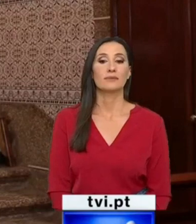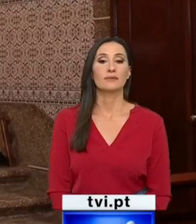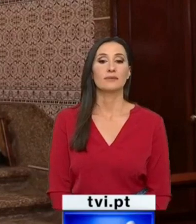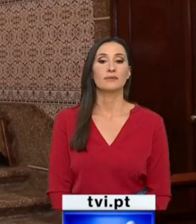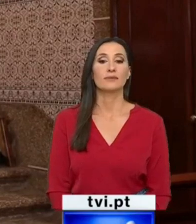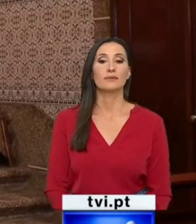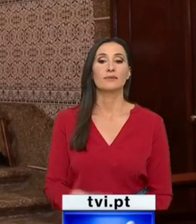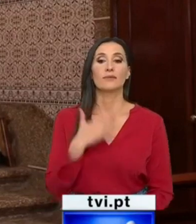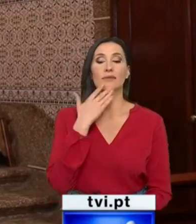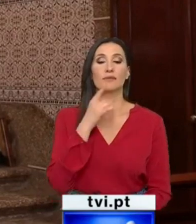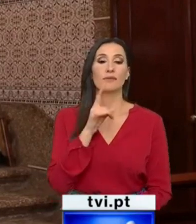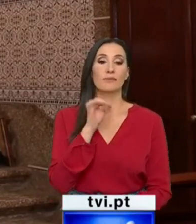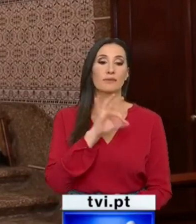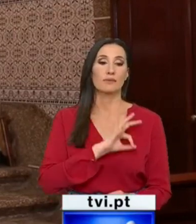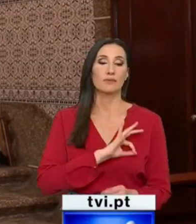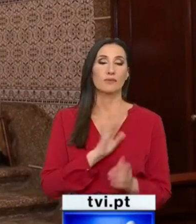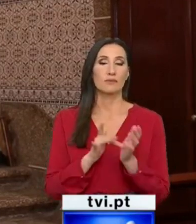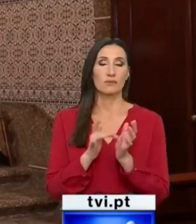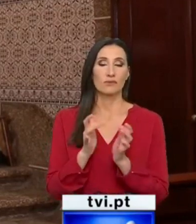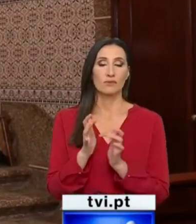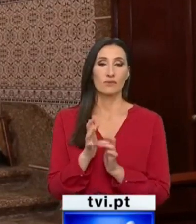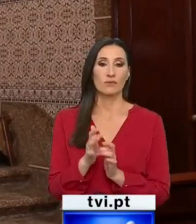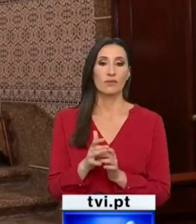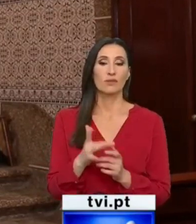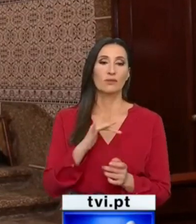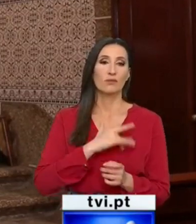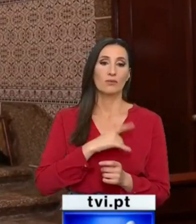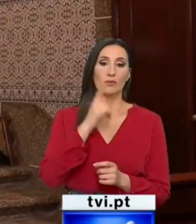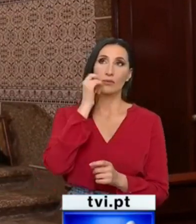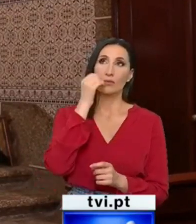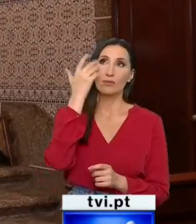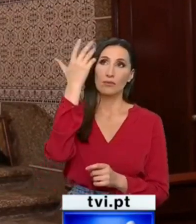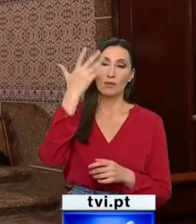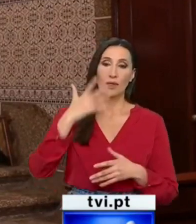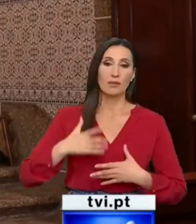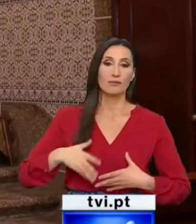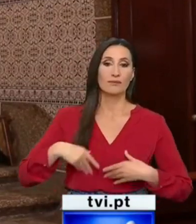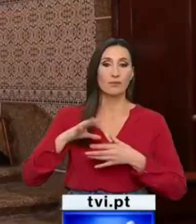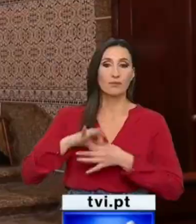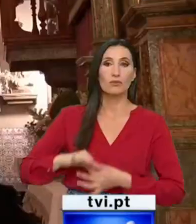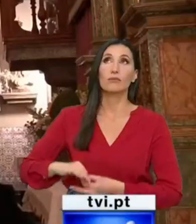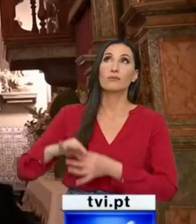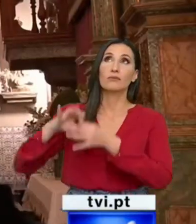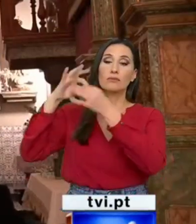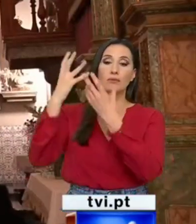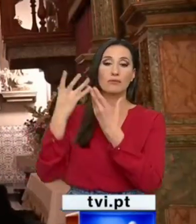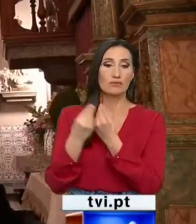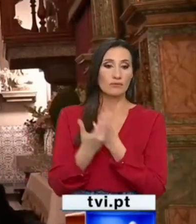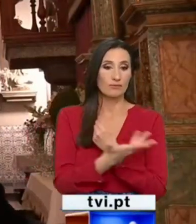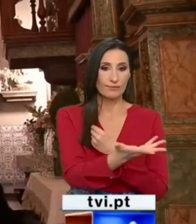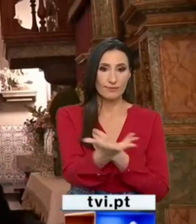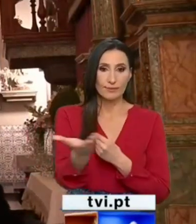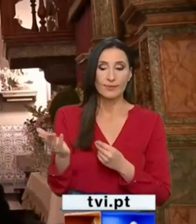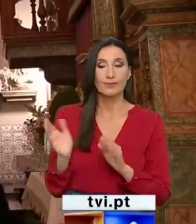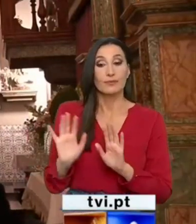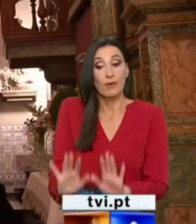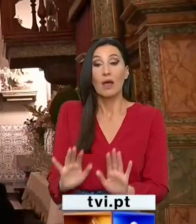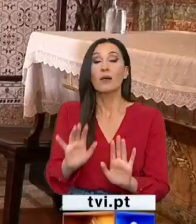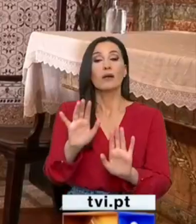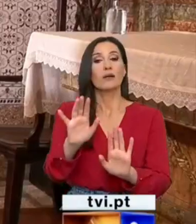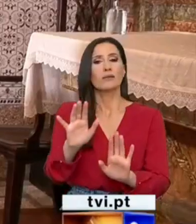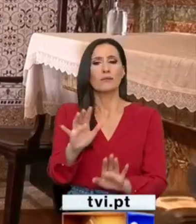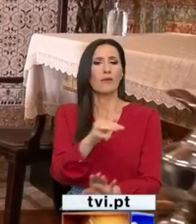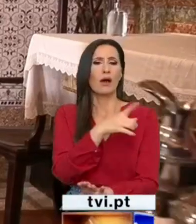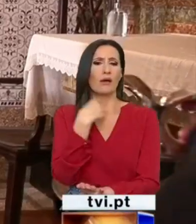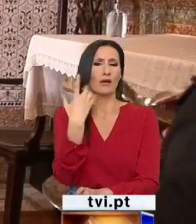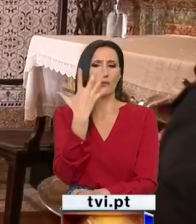A graça de Nosso Senhor Jesus Cristo, o amor do Pai e a comunhão do Espírito Santo estejam convosco. É raro o dia em que